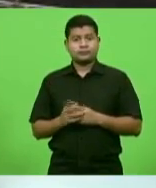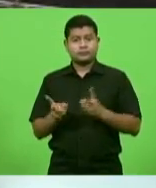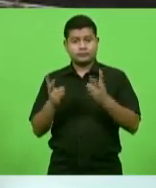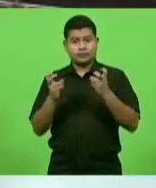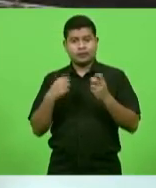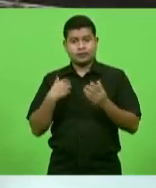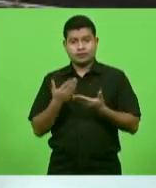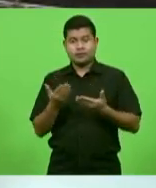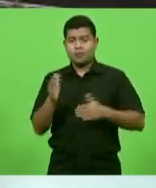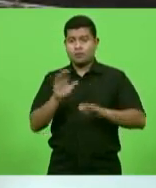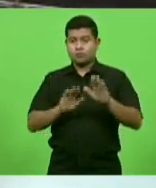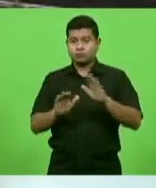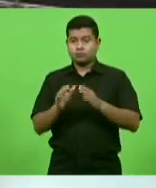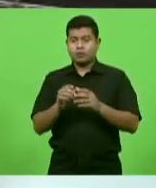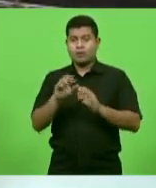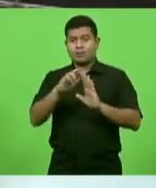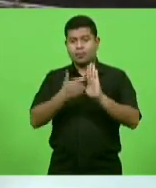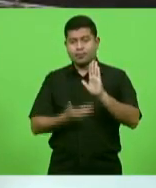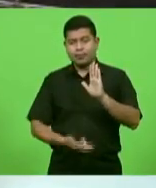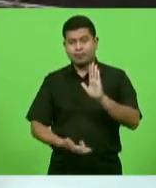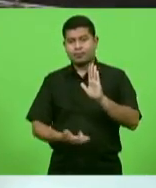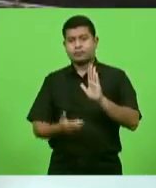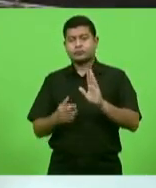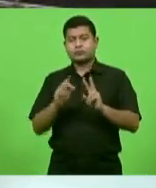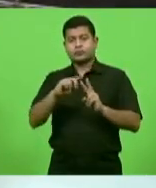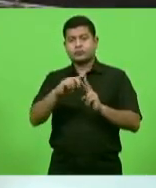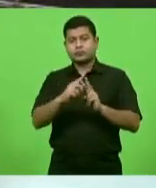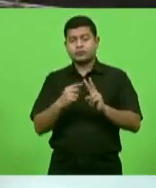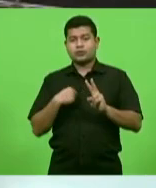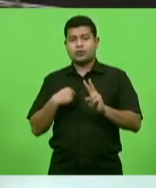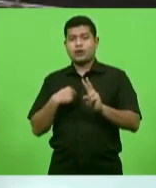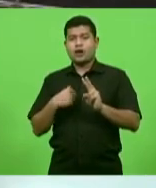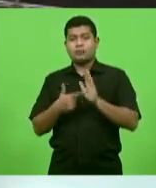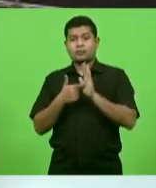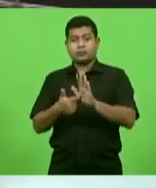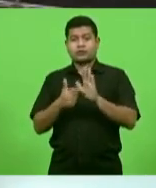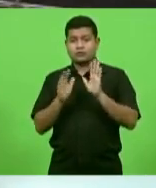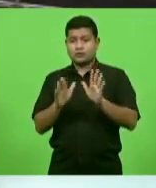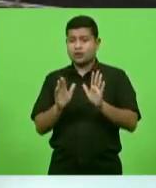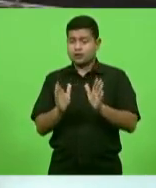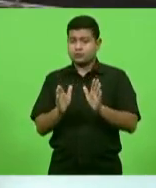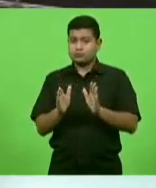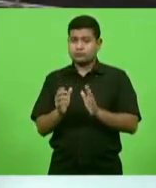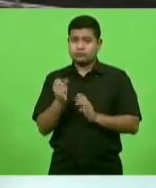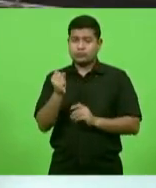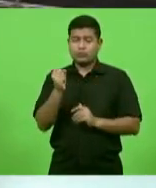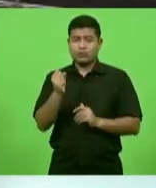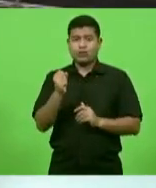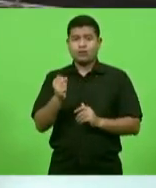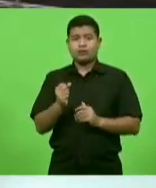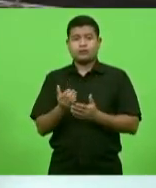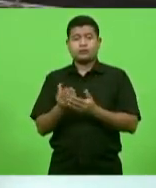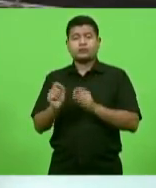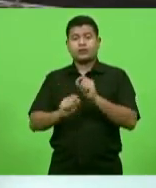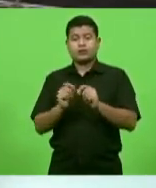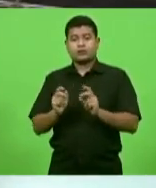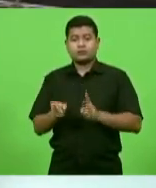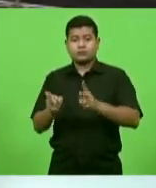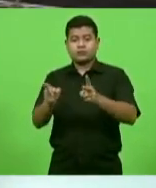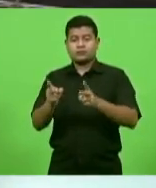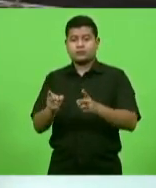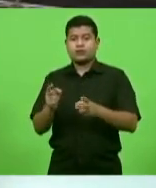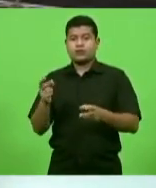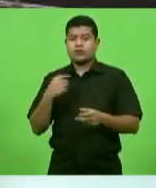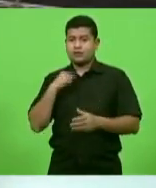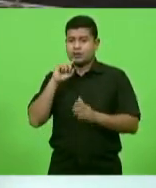cuidado utilizado no relatório Em ambos os caras apontavam nos existência de indícios fortes sim o suficiente para que dessa